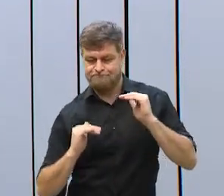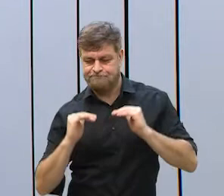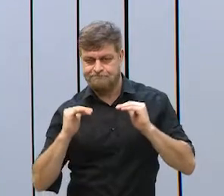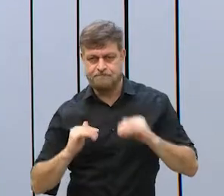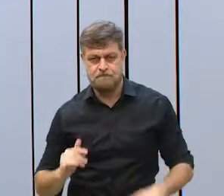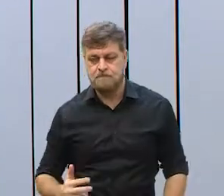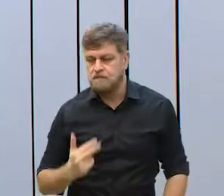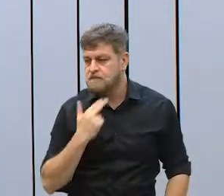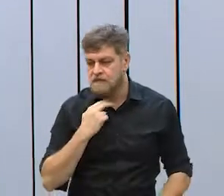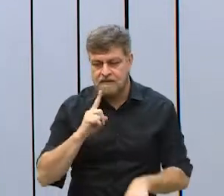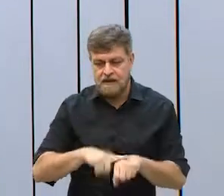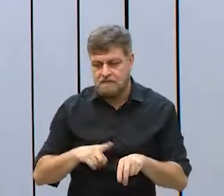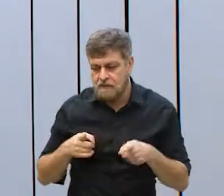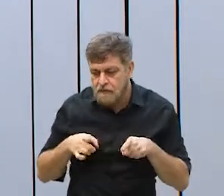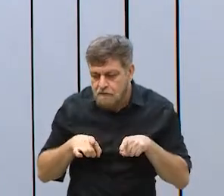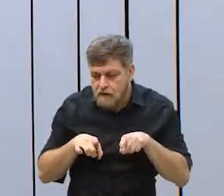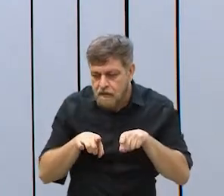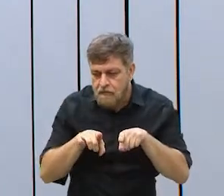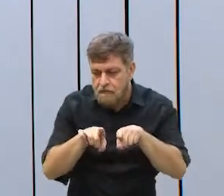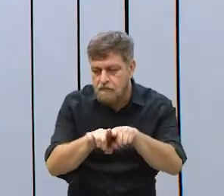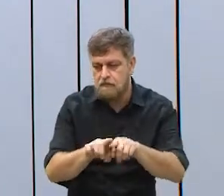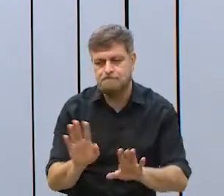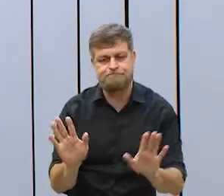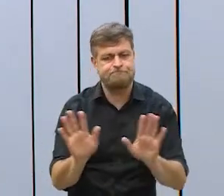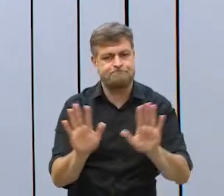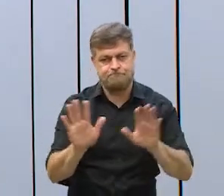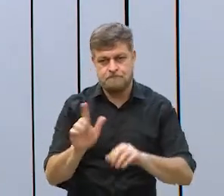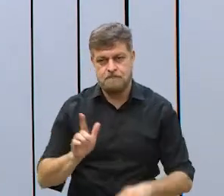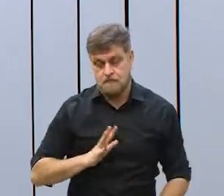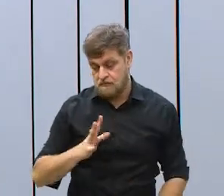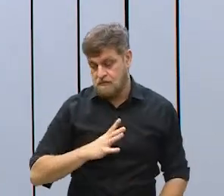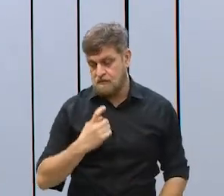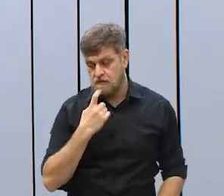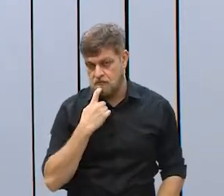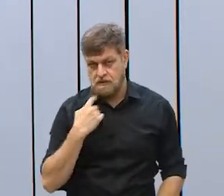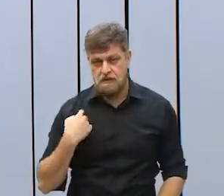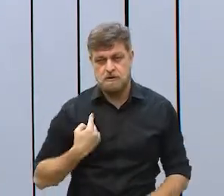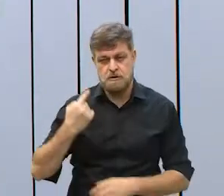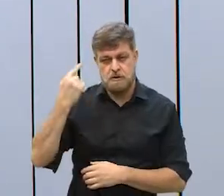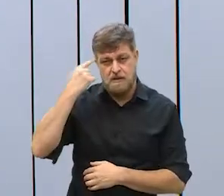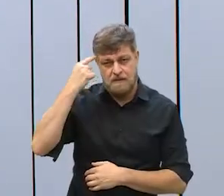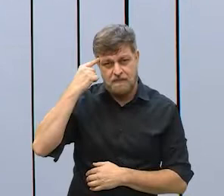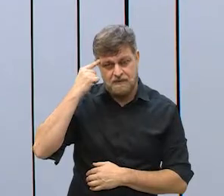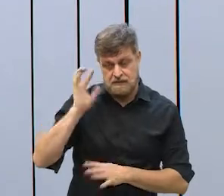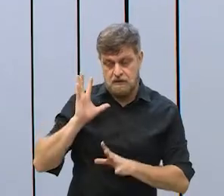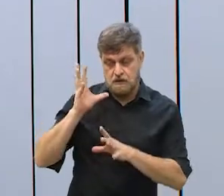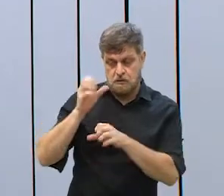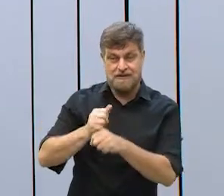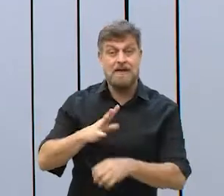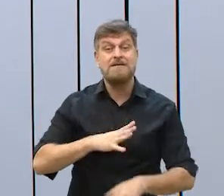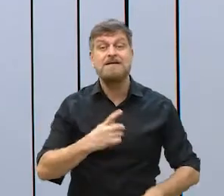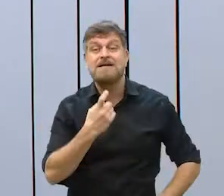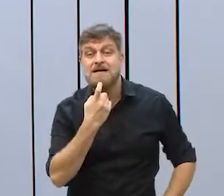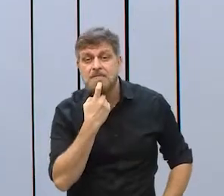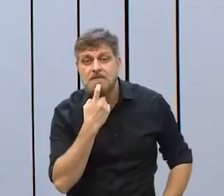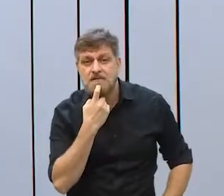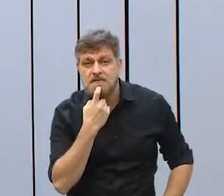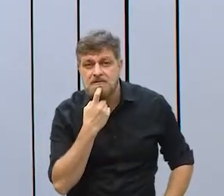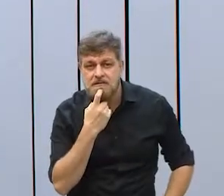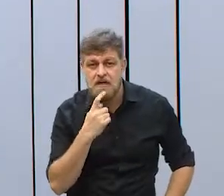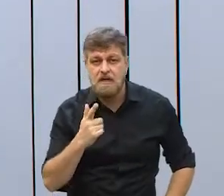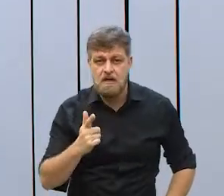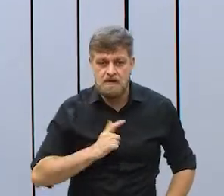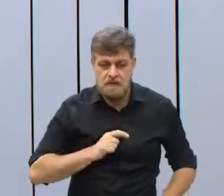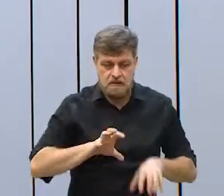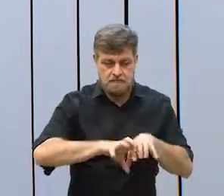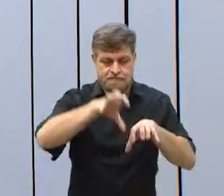não ao mesmo tempo, né, de maneiras iguais, como a própria cidade. Se a gente pegar uma visão macro, Campinas é assim, o